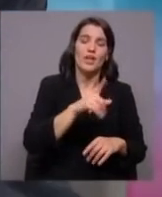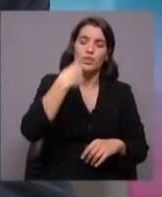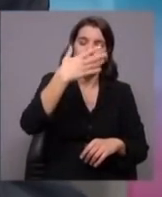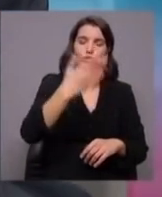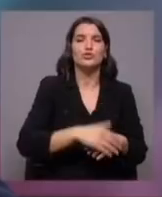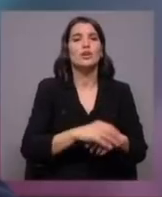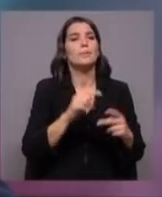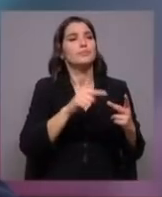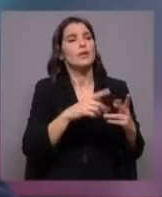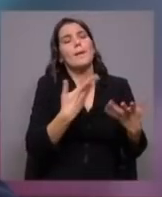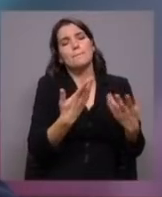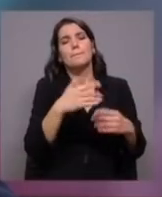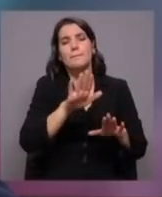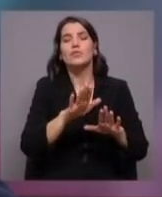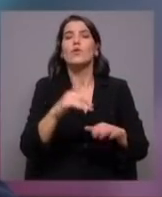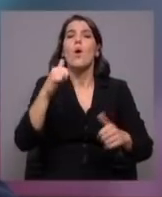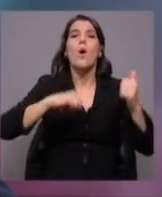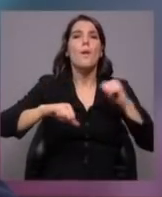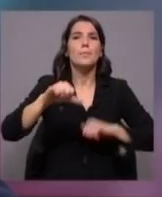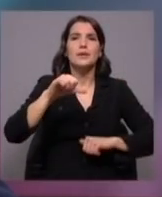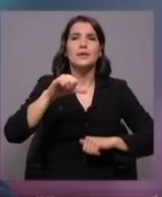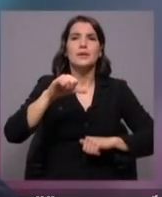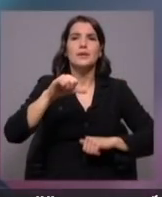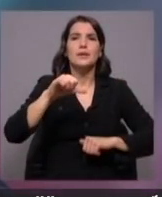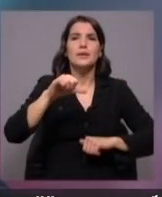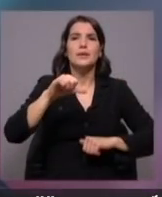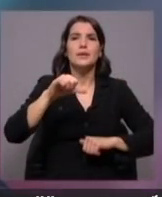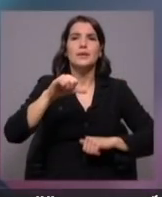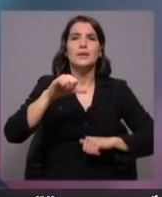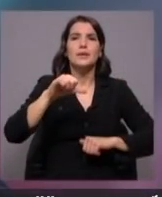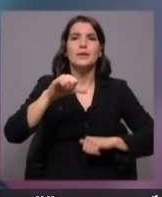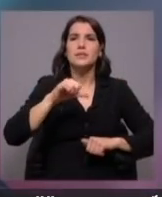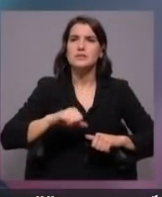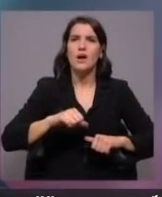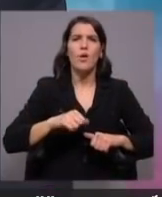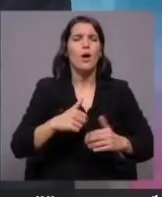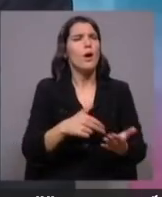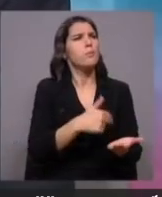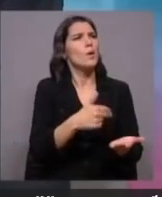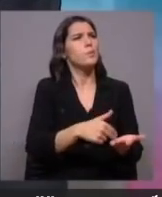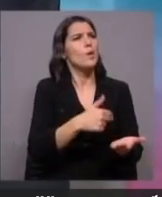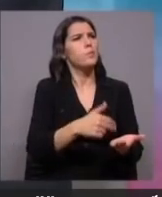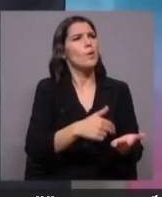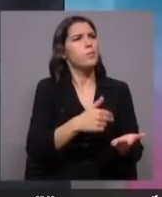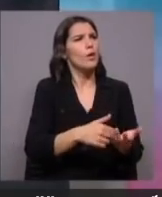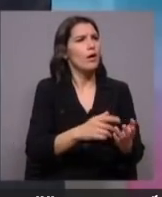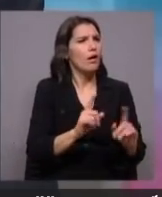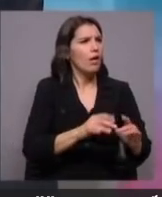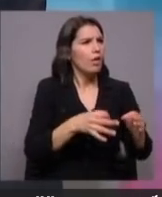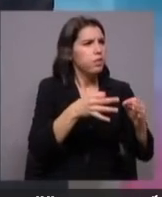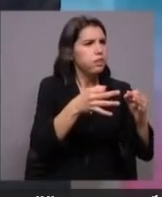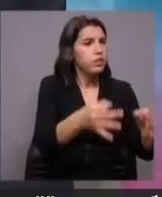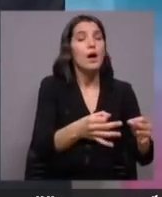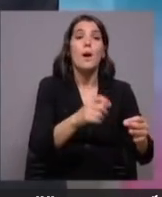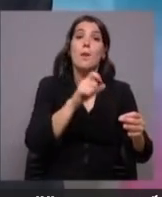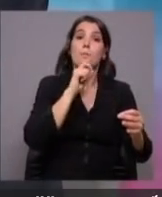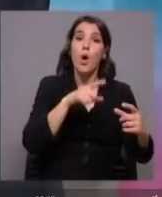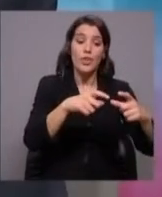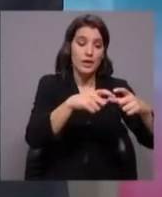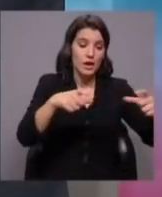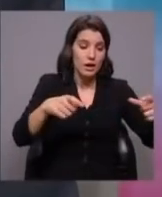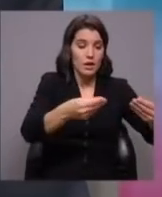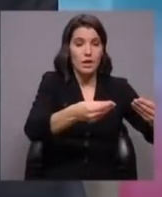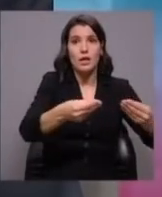programa, mas a cirurgia... a cara dela! Pode recorrer, como um voucher,